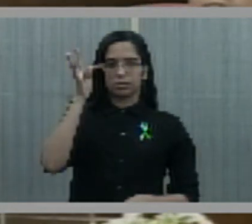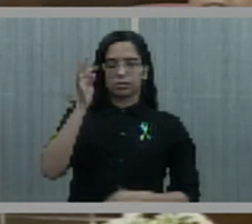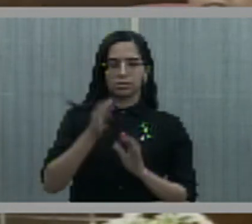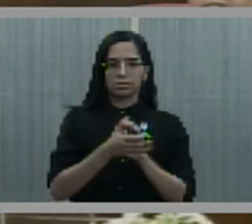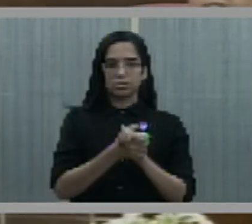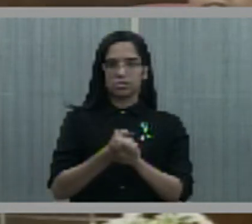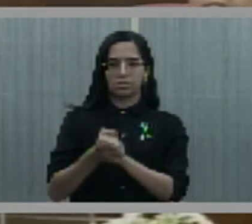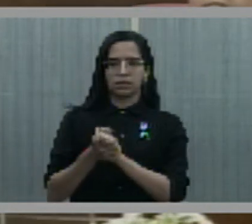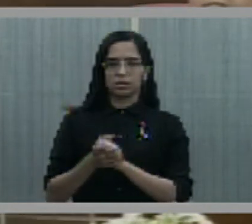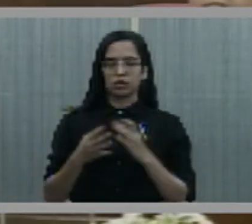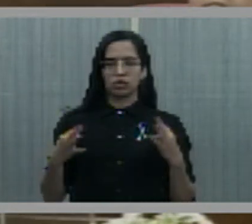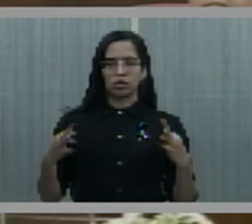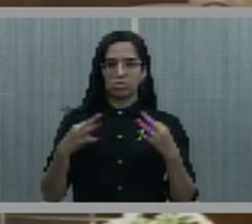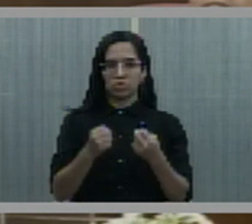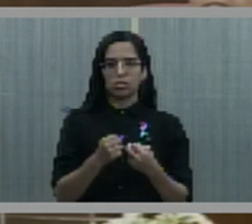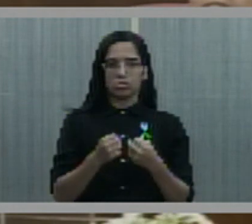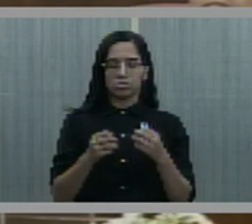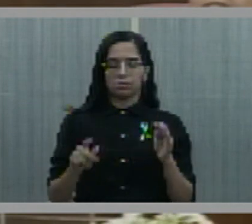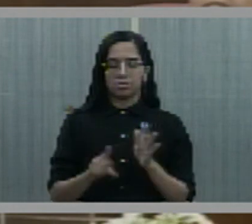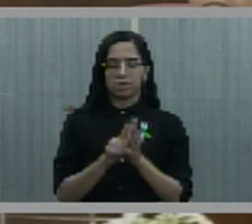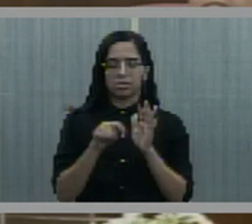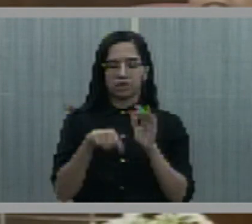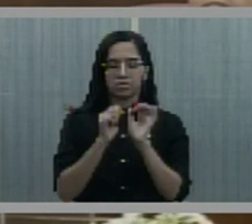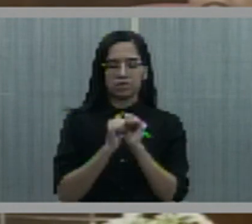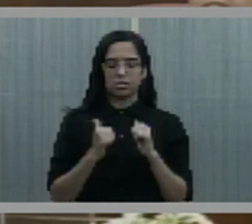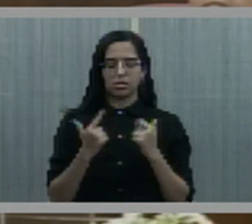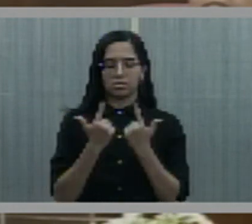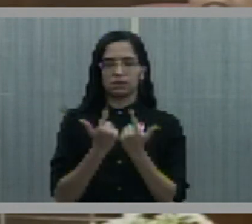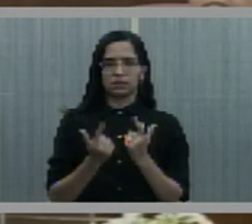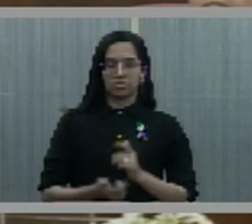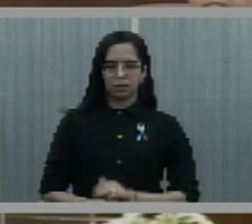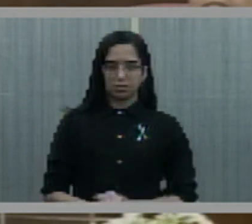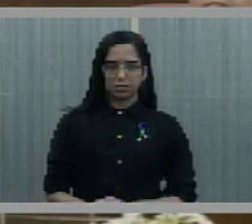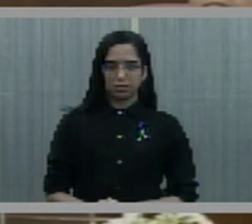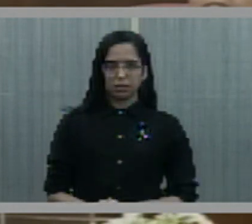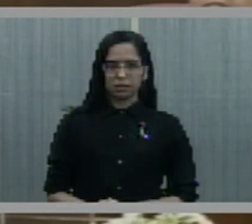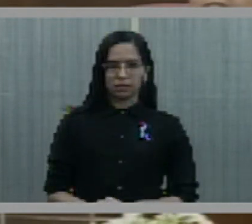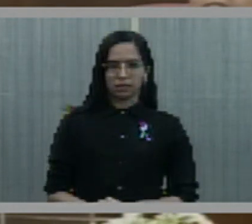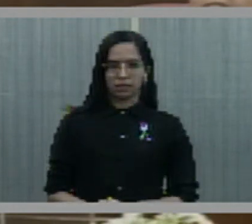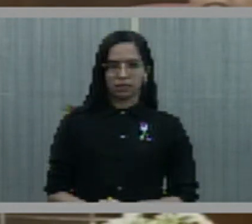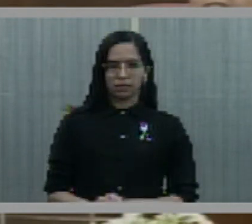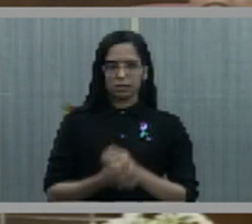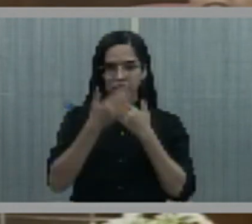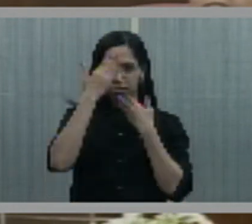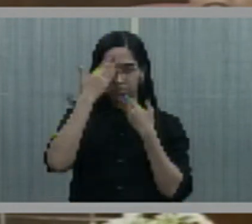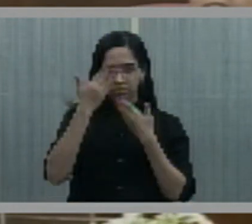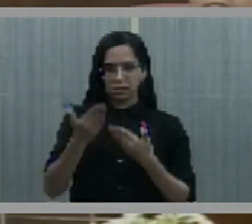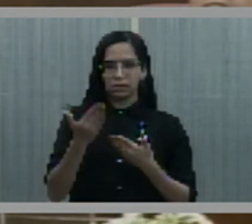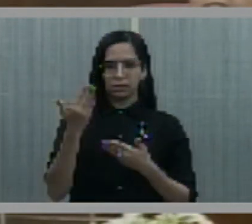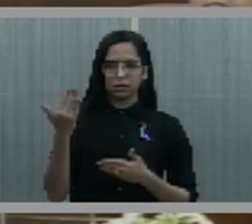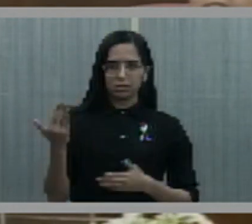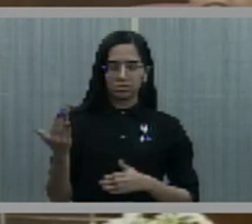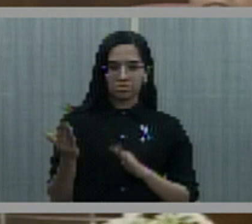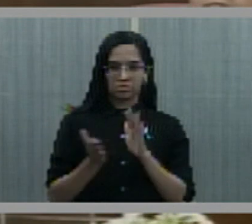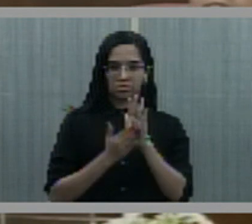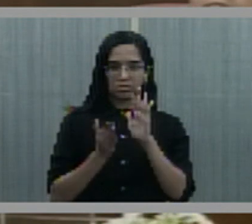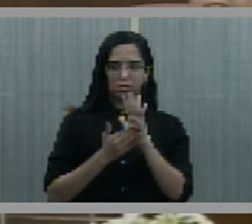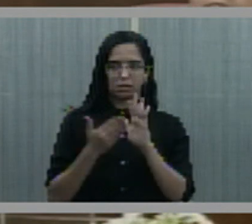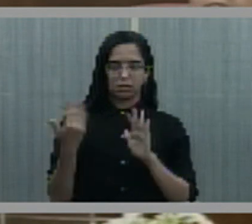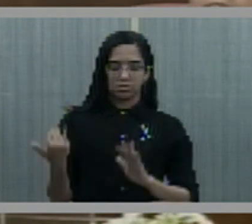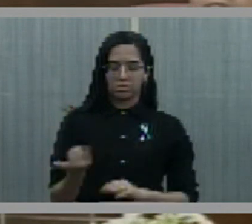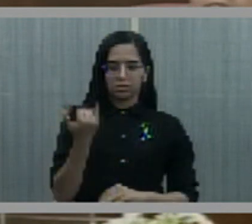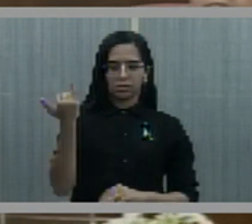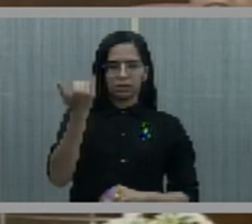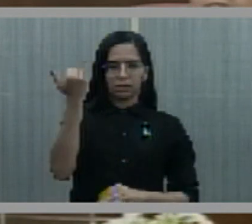Cumprimentar os demais membros dessa casa, dessa Assembleia Legislativa, agradecendo essa iniciativa que muito